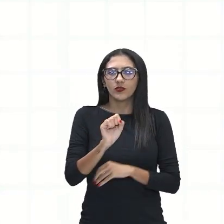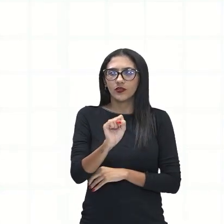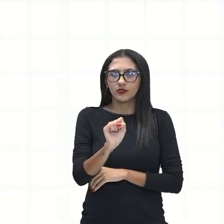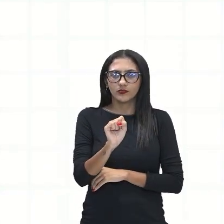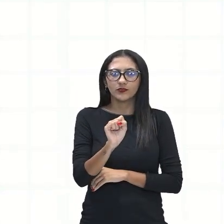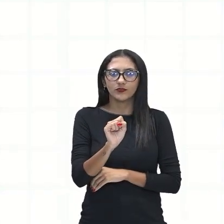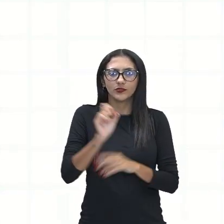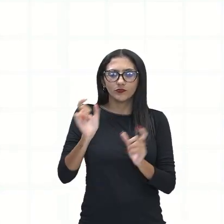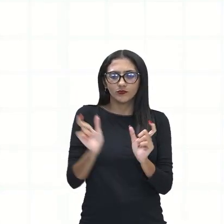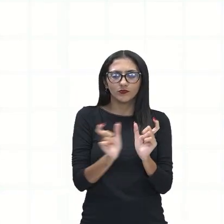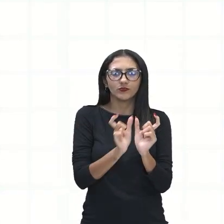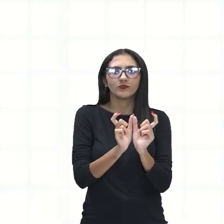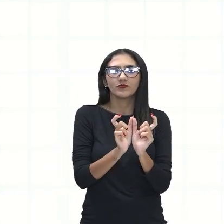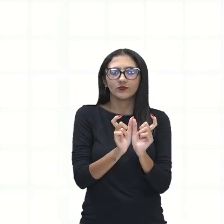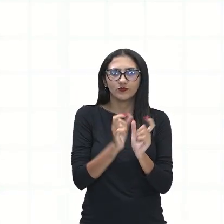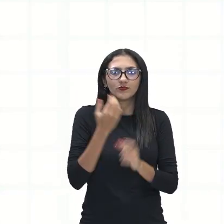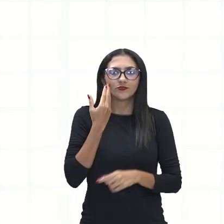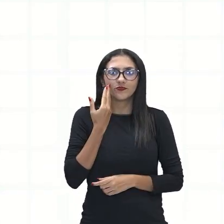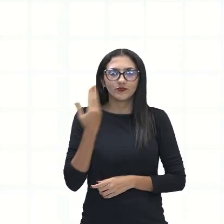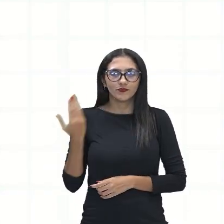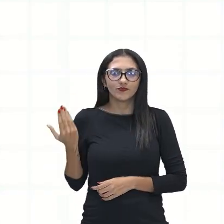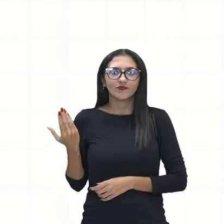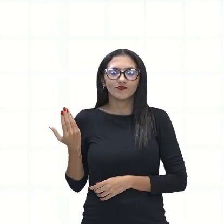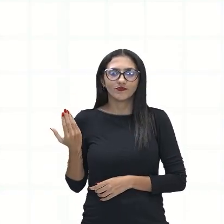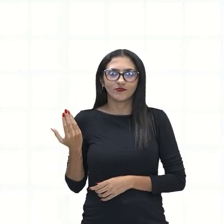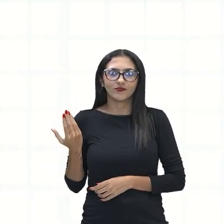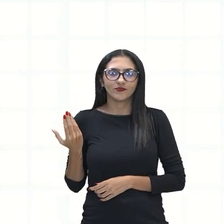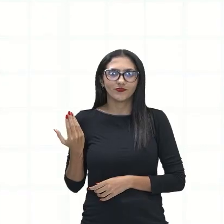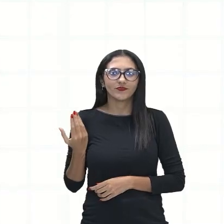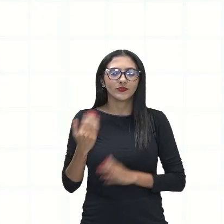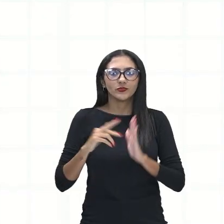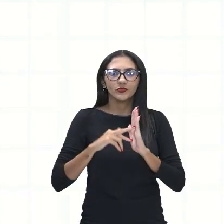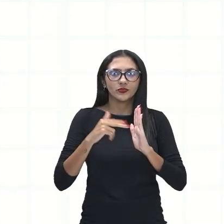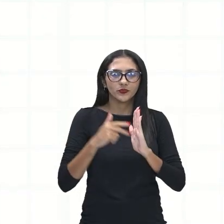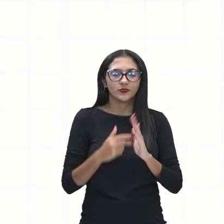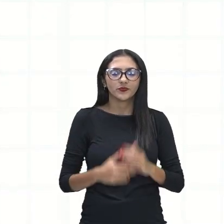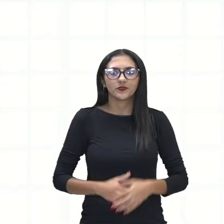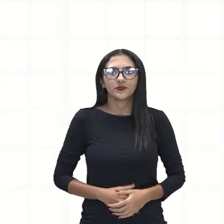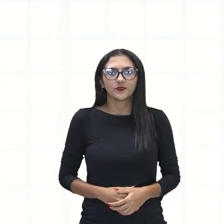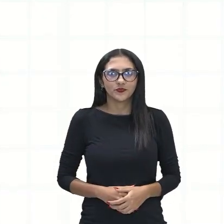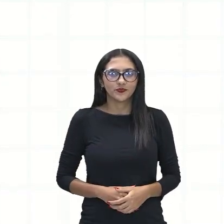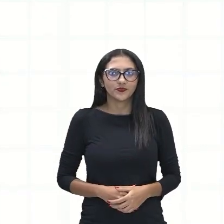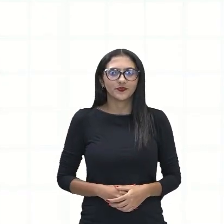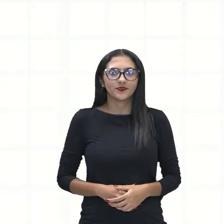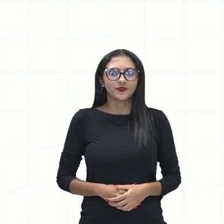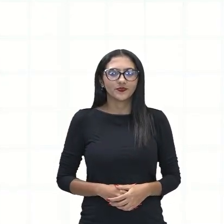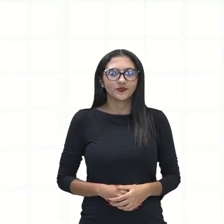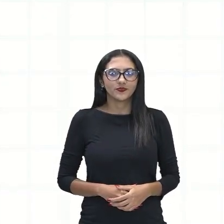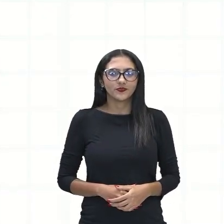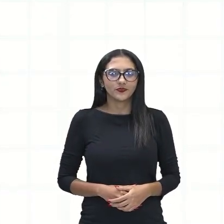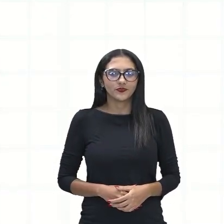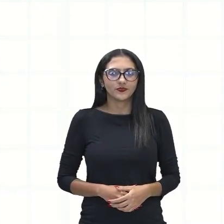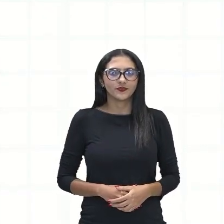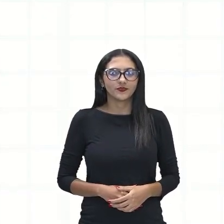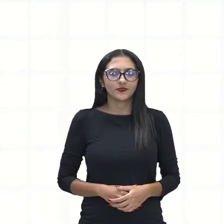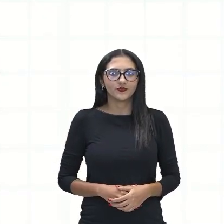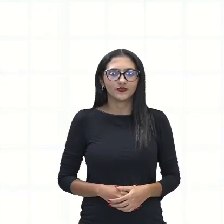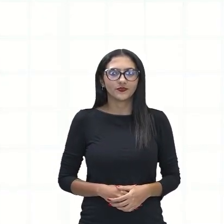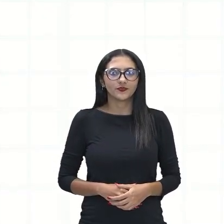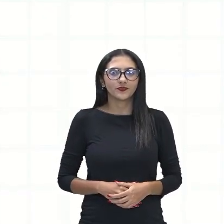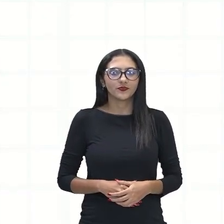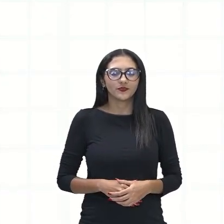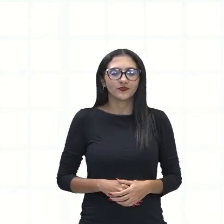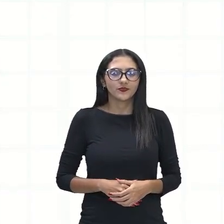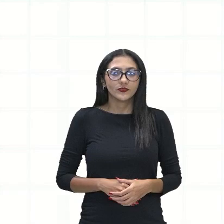carrots, que são cenouras, e tá aí o significado, ok? E aí, nós